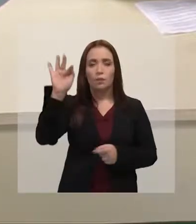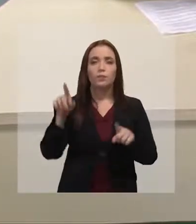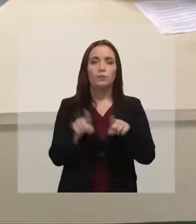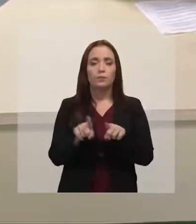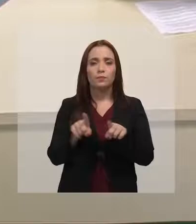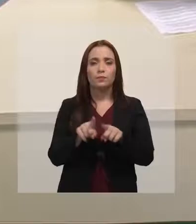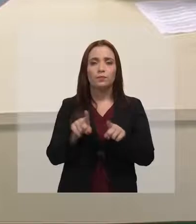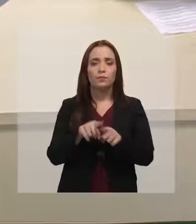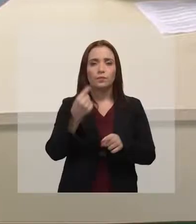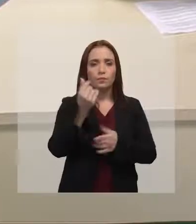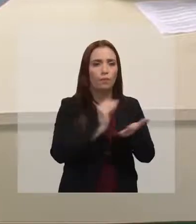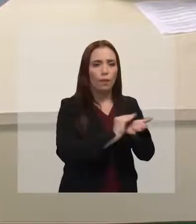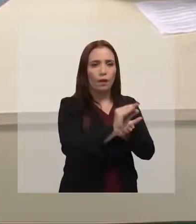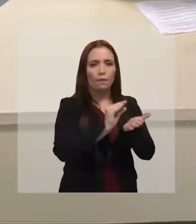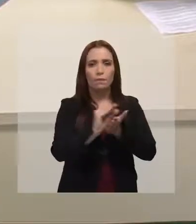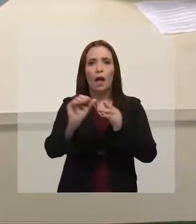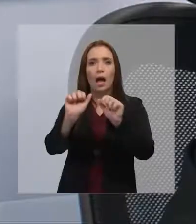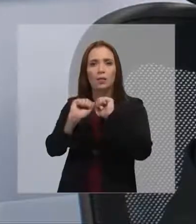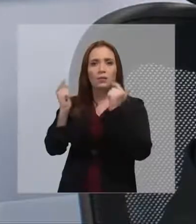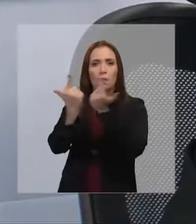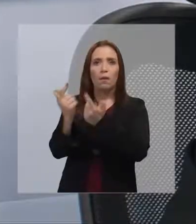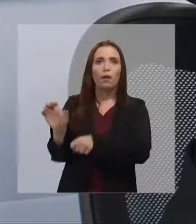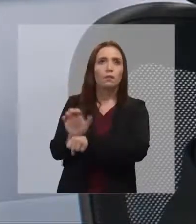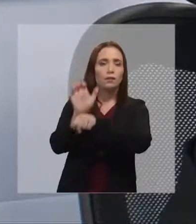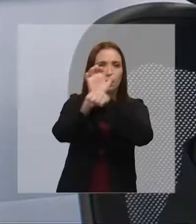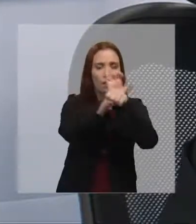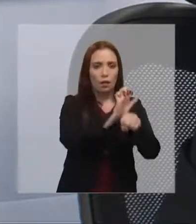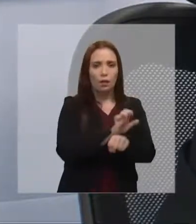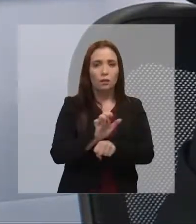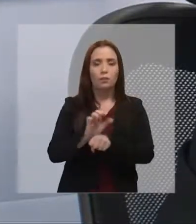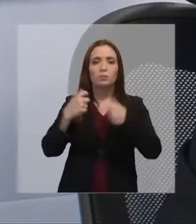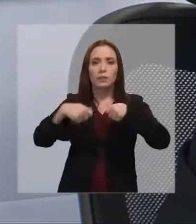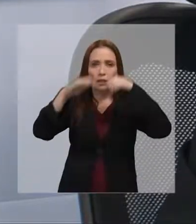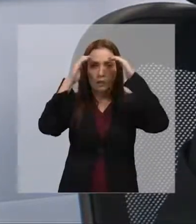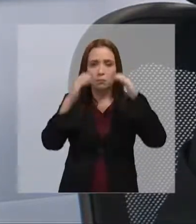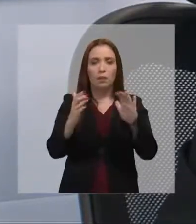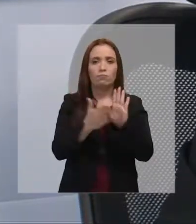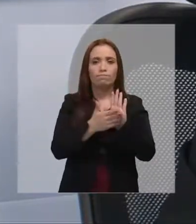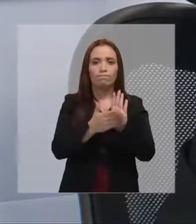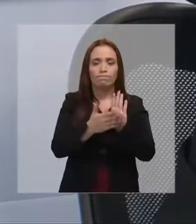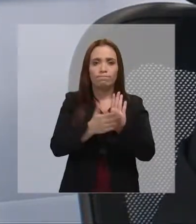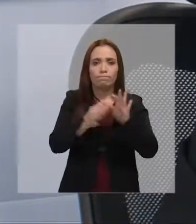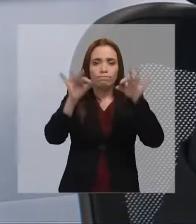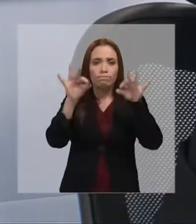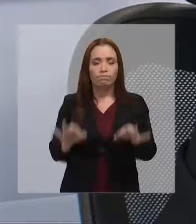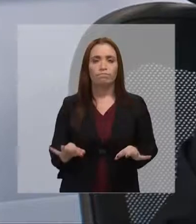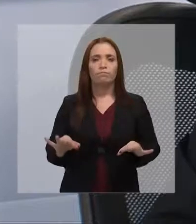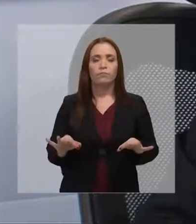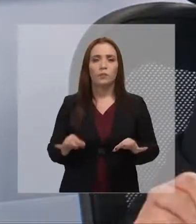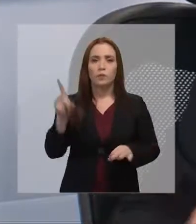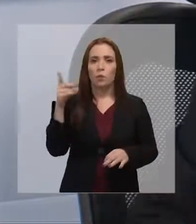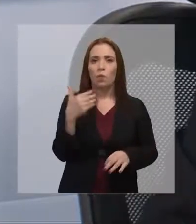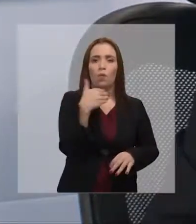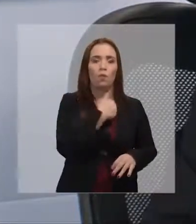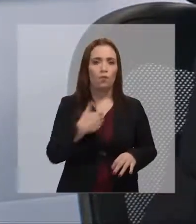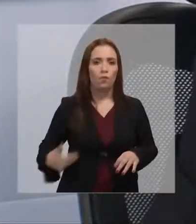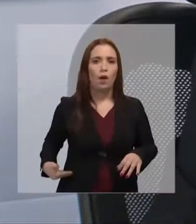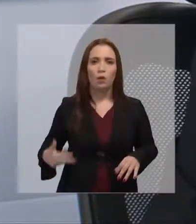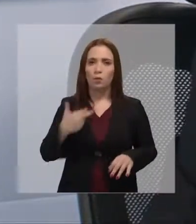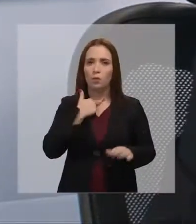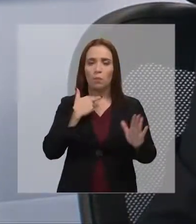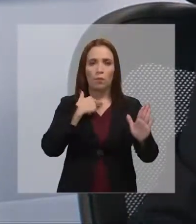o manejamento dos recursos das assembleias estaduais tem que ser respeitado na íntegra. O governo não pode mais